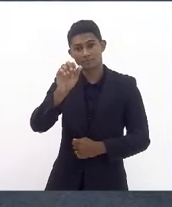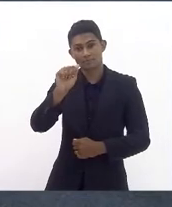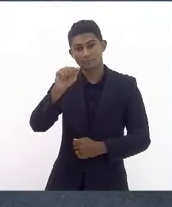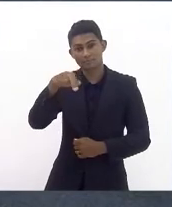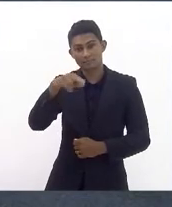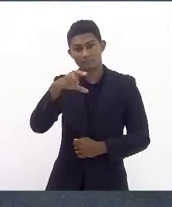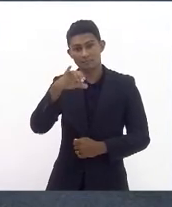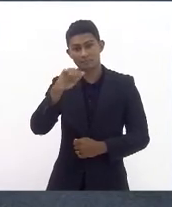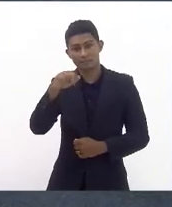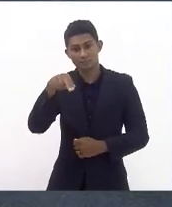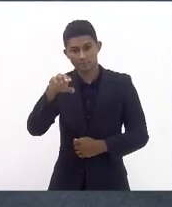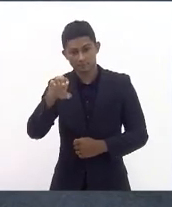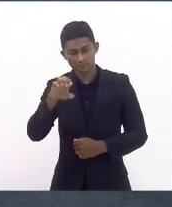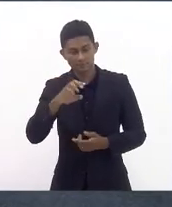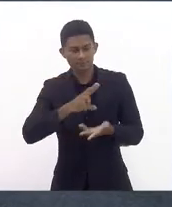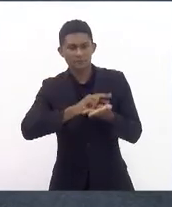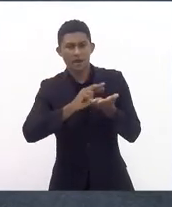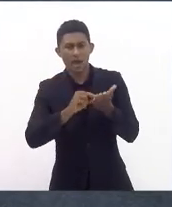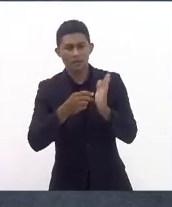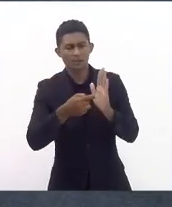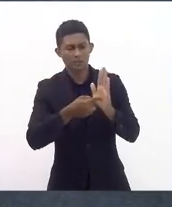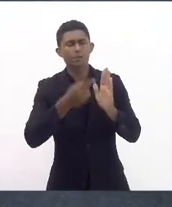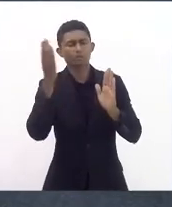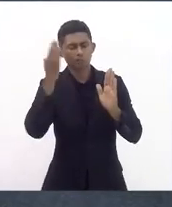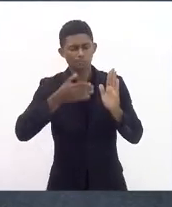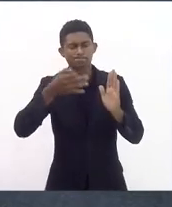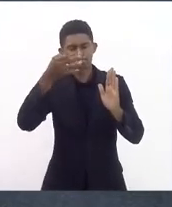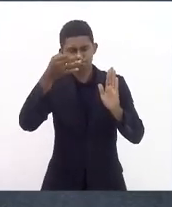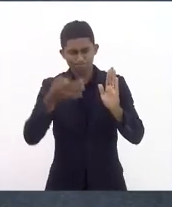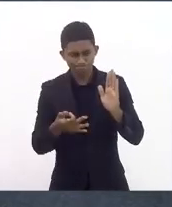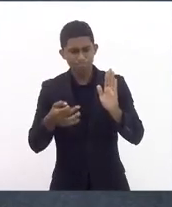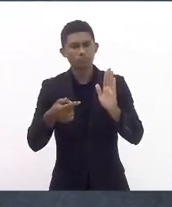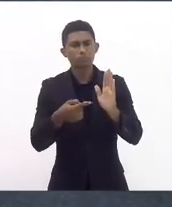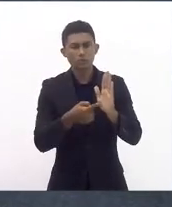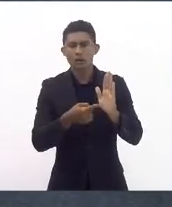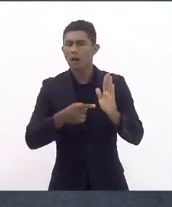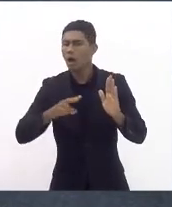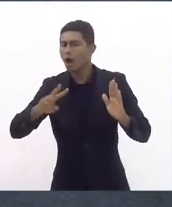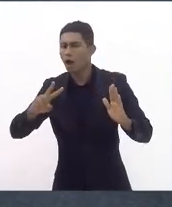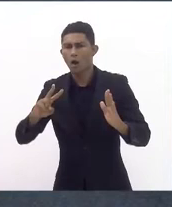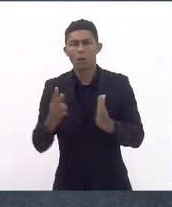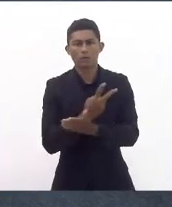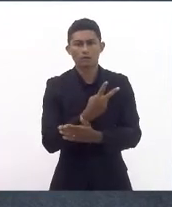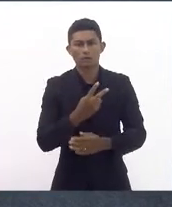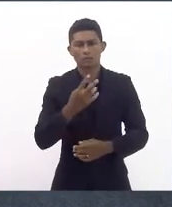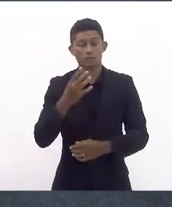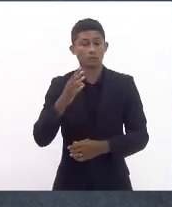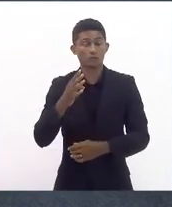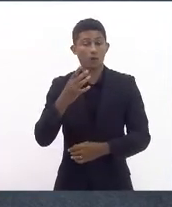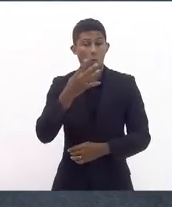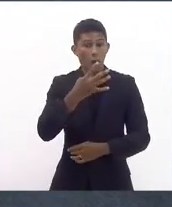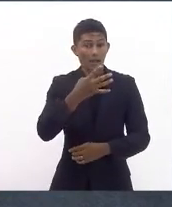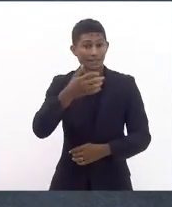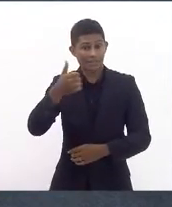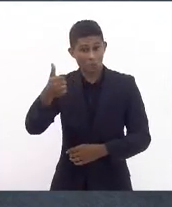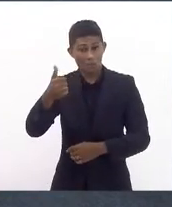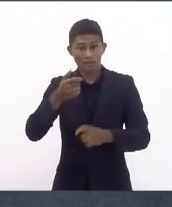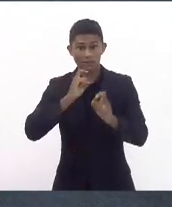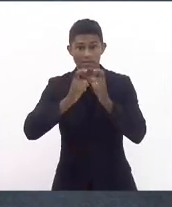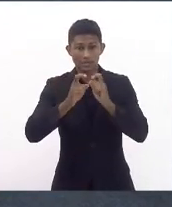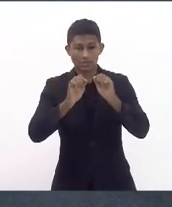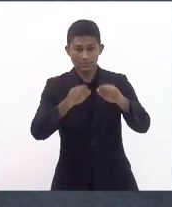água reflete com exatidão o ocorrido na 41ª sessão extraordinária